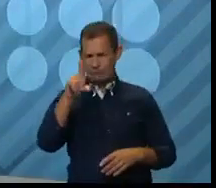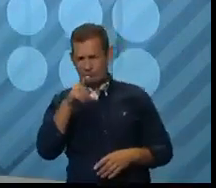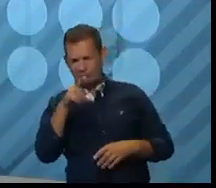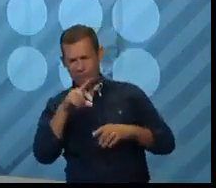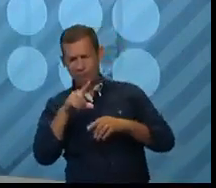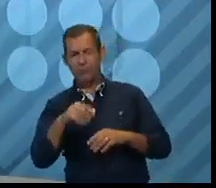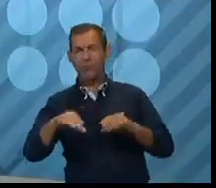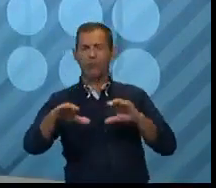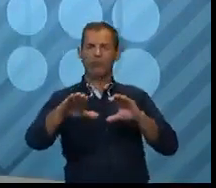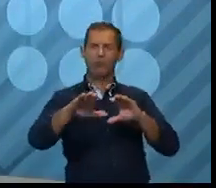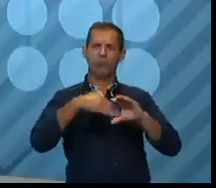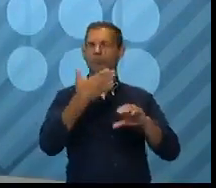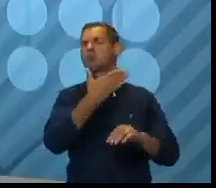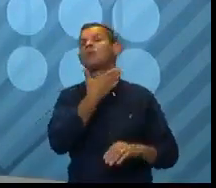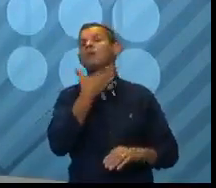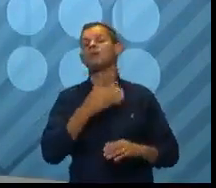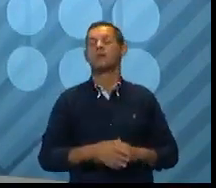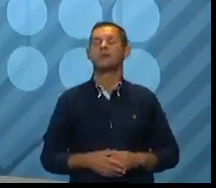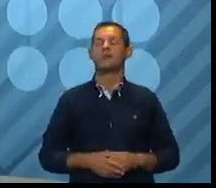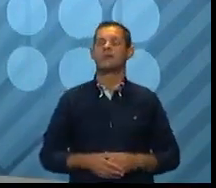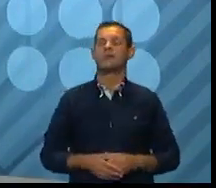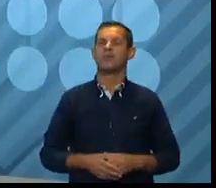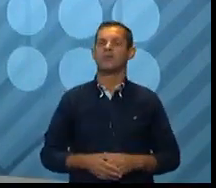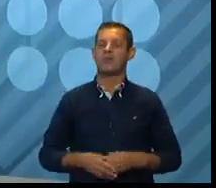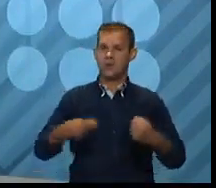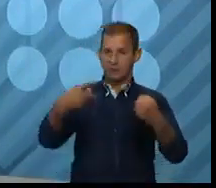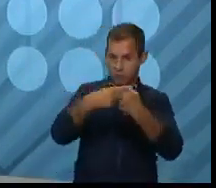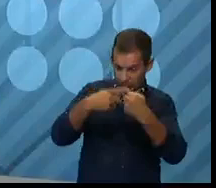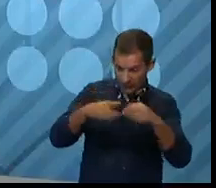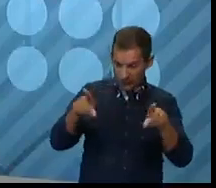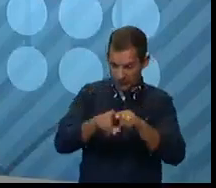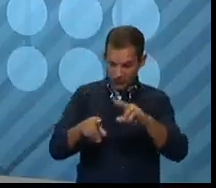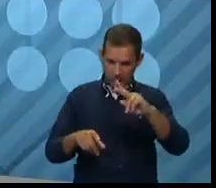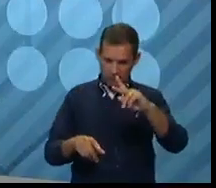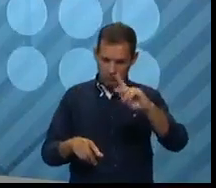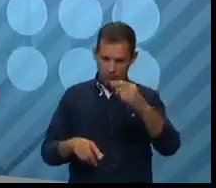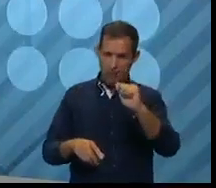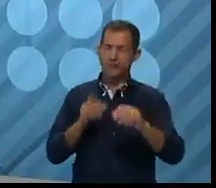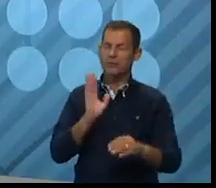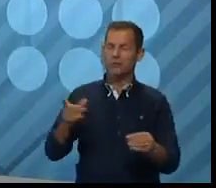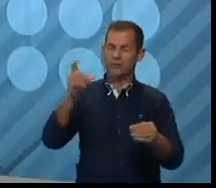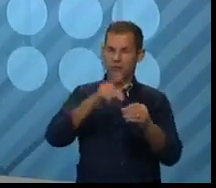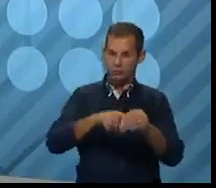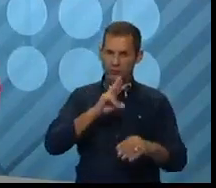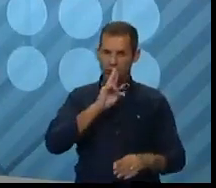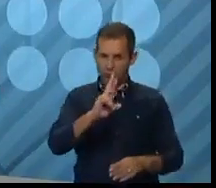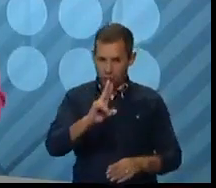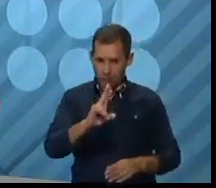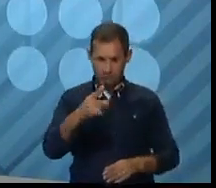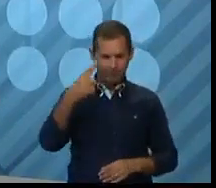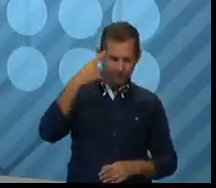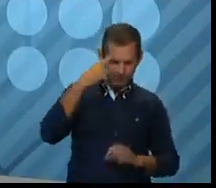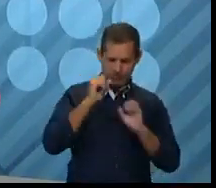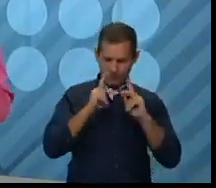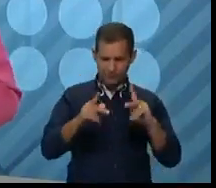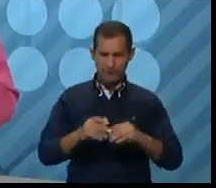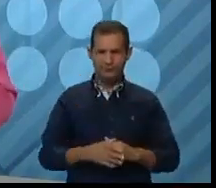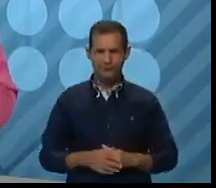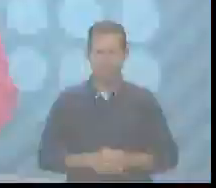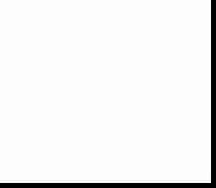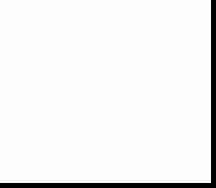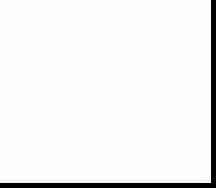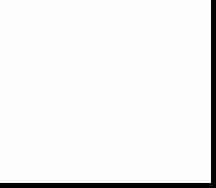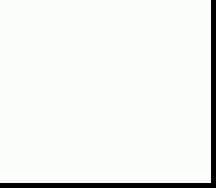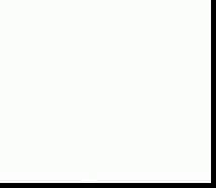dúvida, mande essa dúvida tanto via Skype quanto no chat, que daqui a pouco eu retorno para esclarecer essas dúvidas.